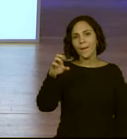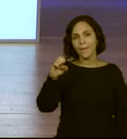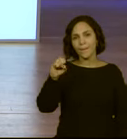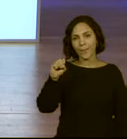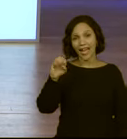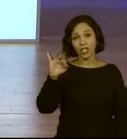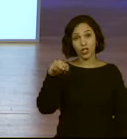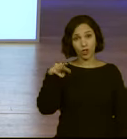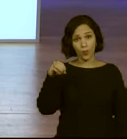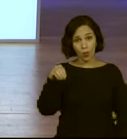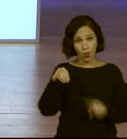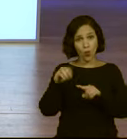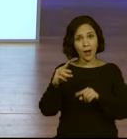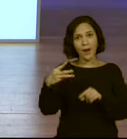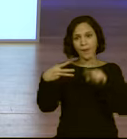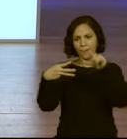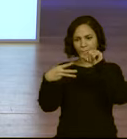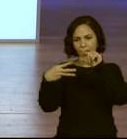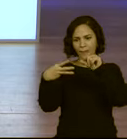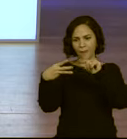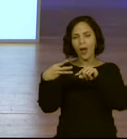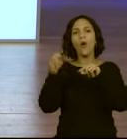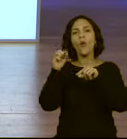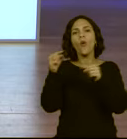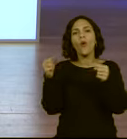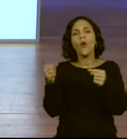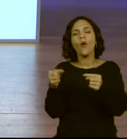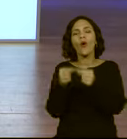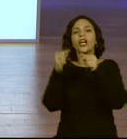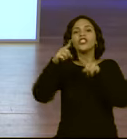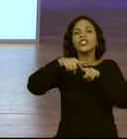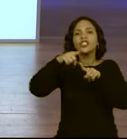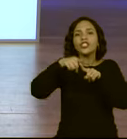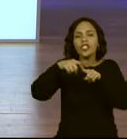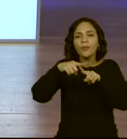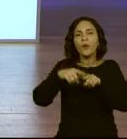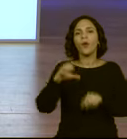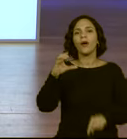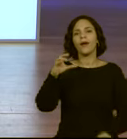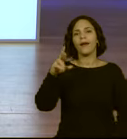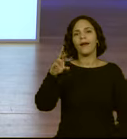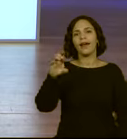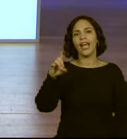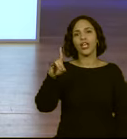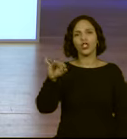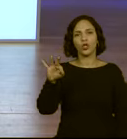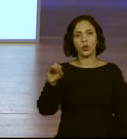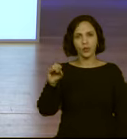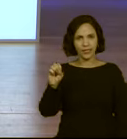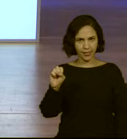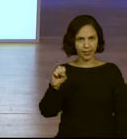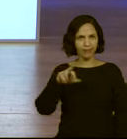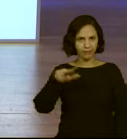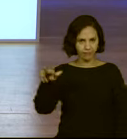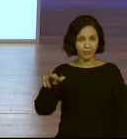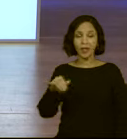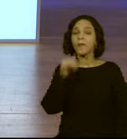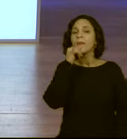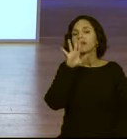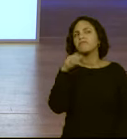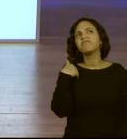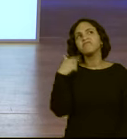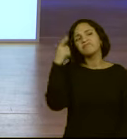de compra a crédito significa o quê vamos supor que a Maria e o Júlio não decidissem não